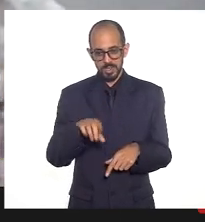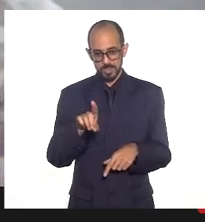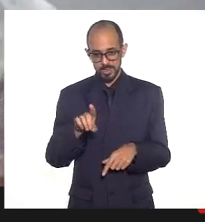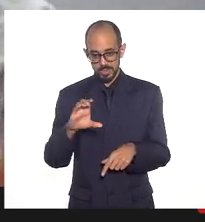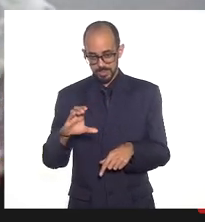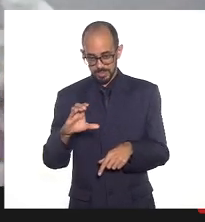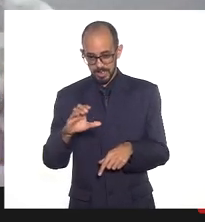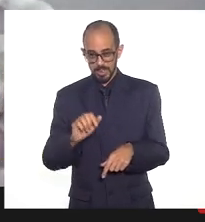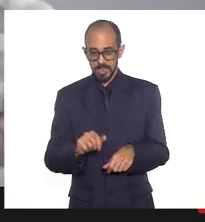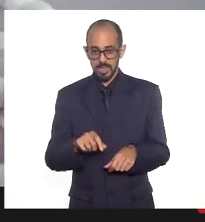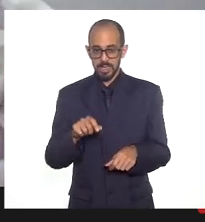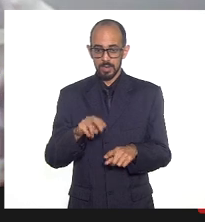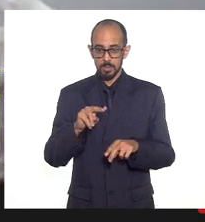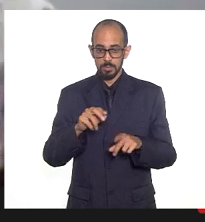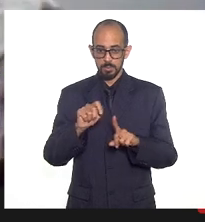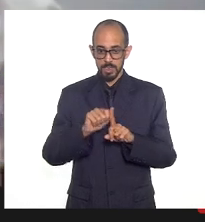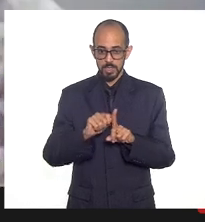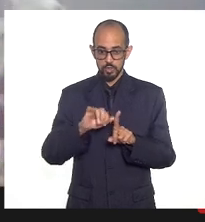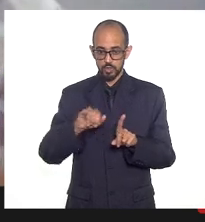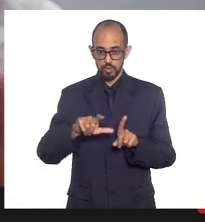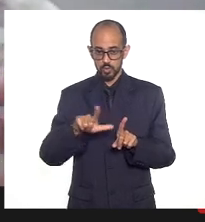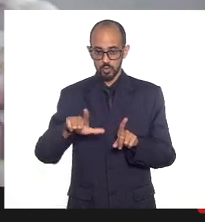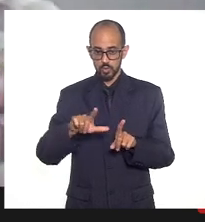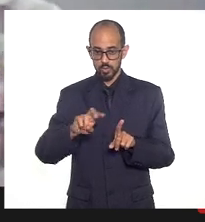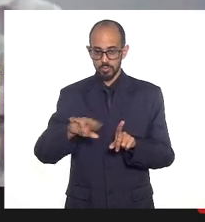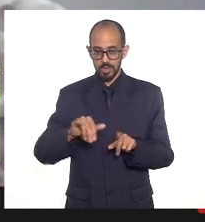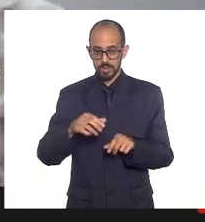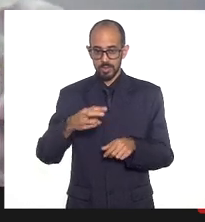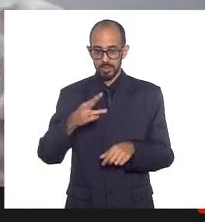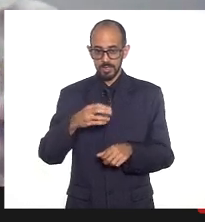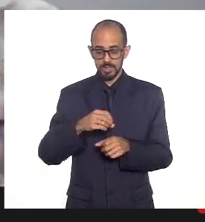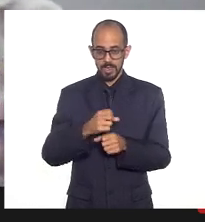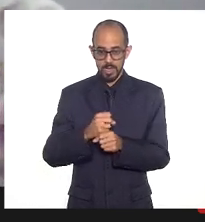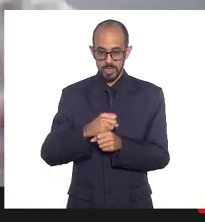Comunicação, agora no mês de julho, completa 30 anos de